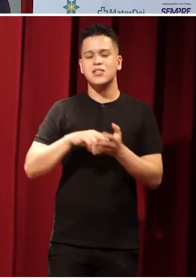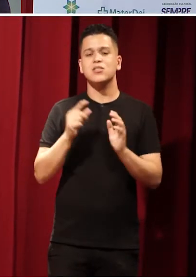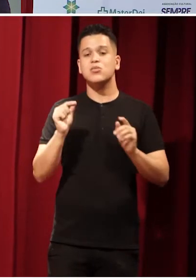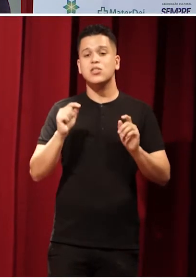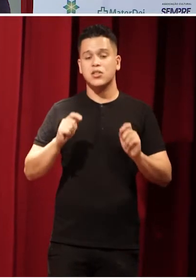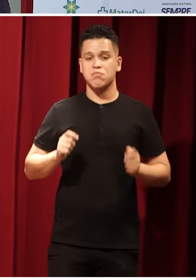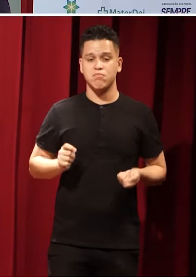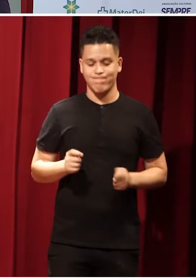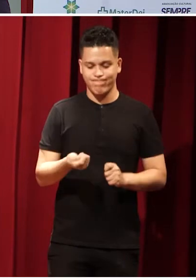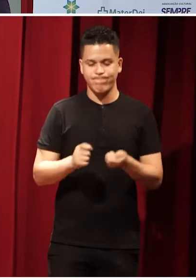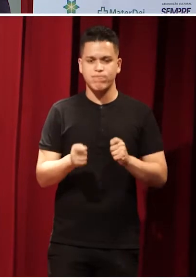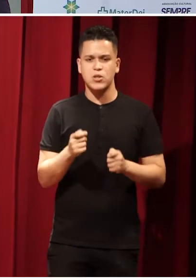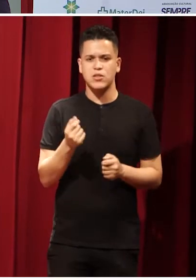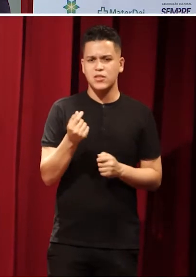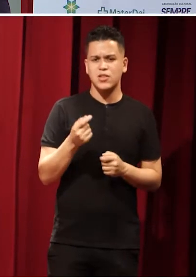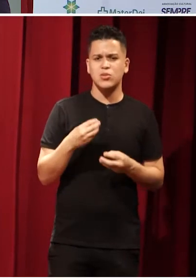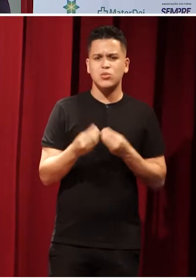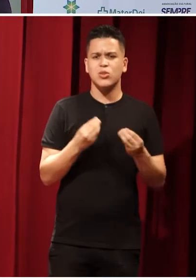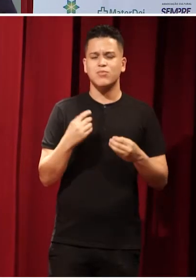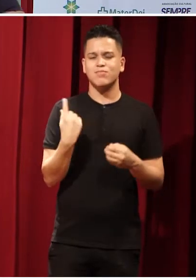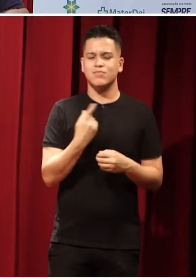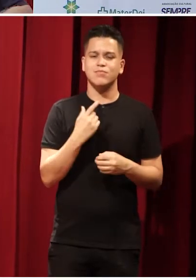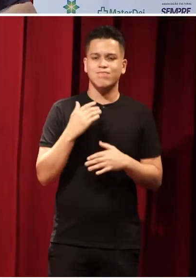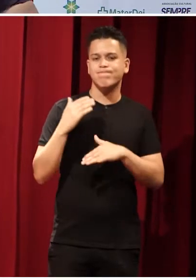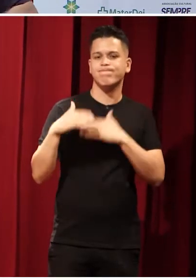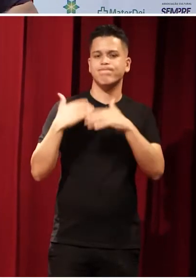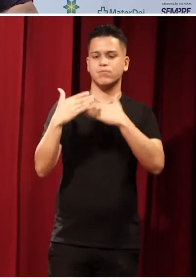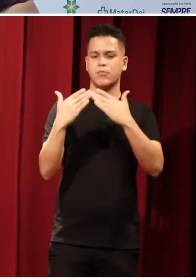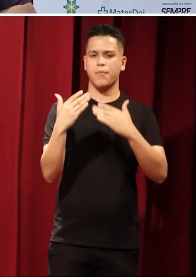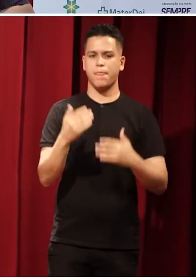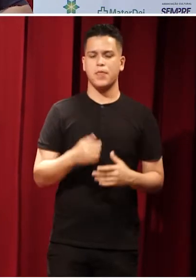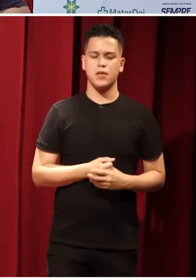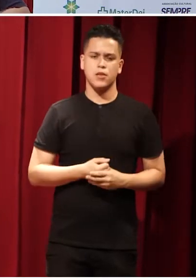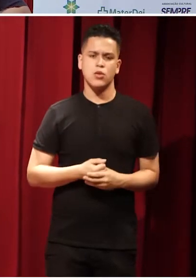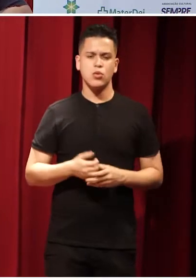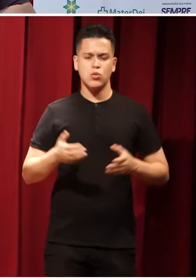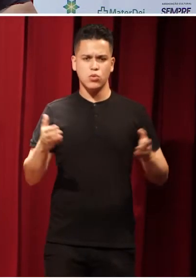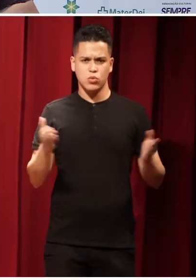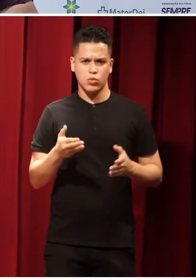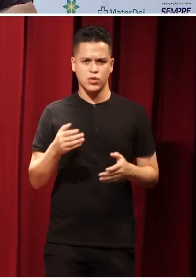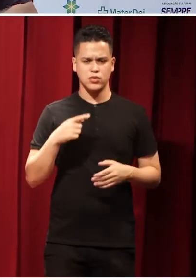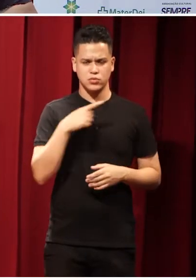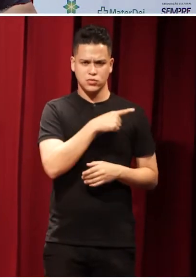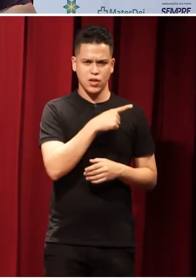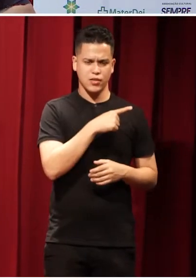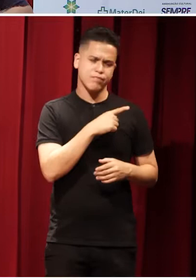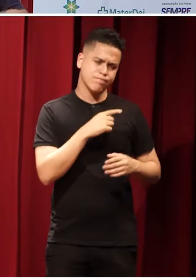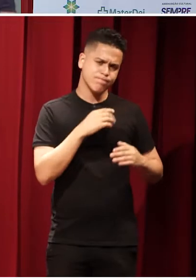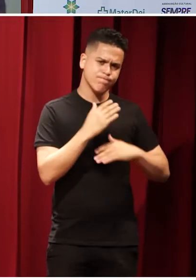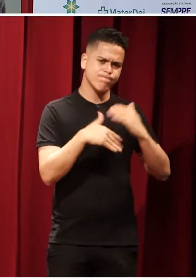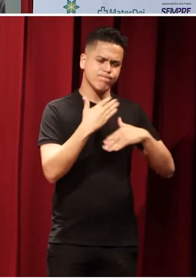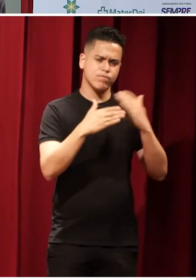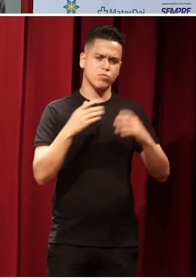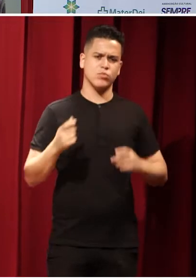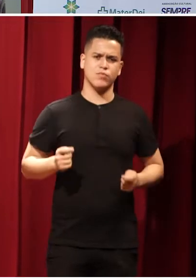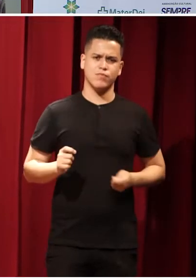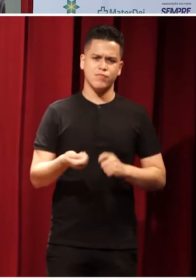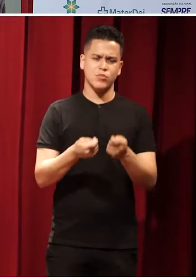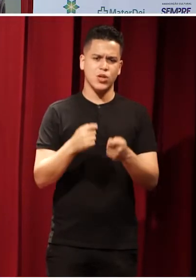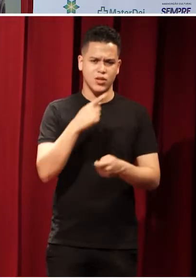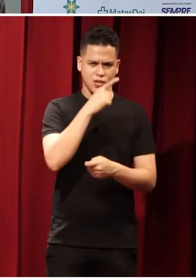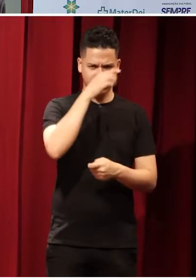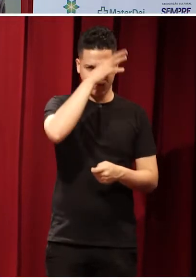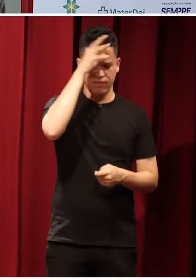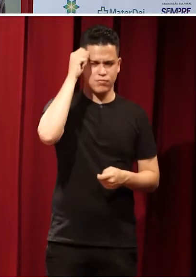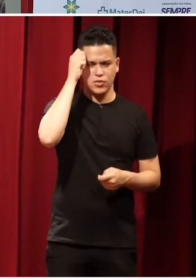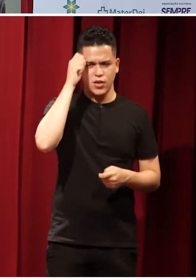o crescimento econômico que se faz na Amazônia hoje, ele é um crescimento avesso ao desenvolvimento,